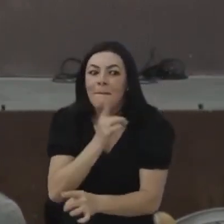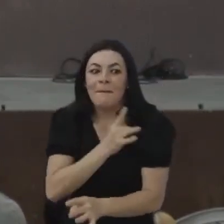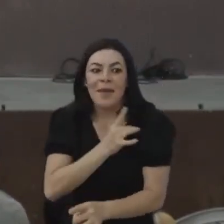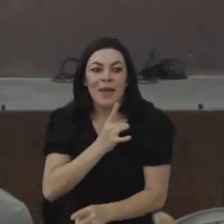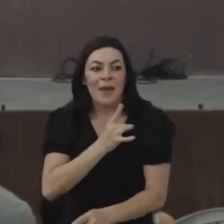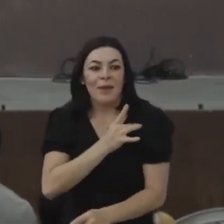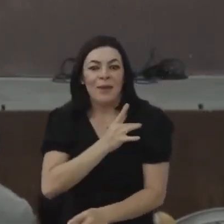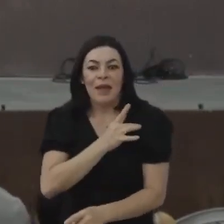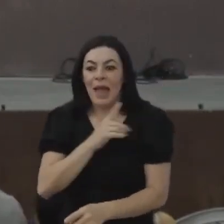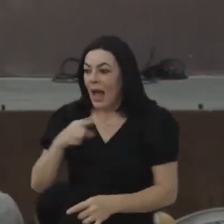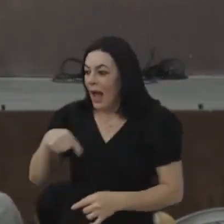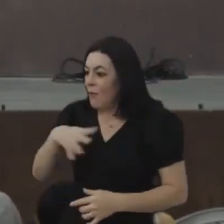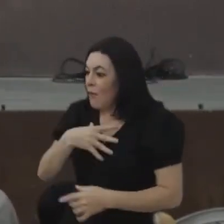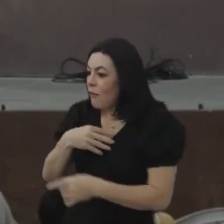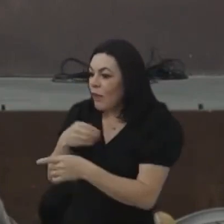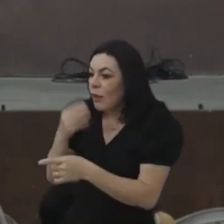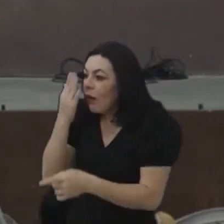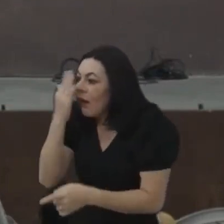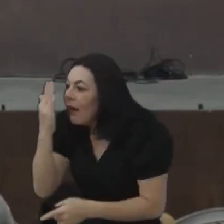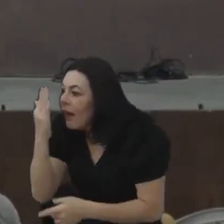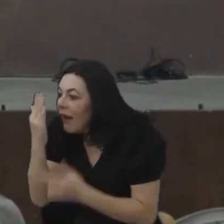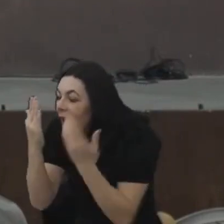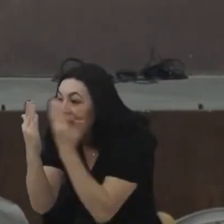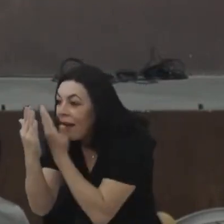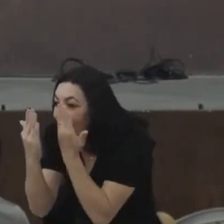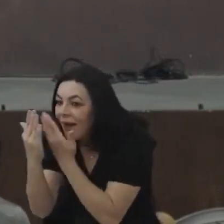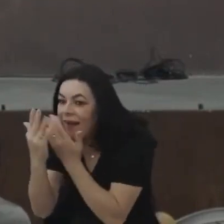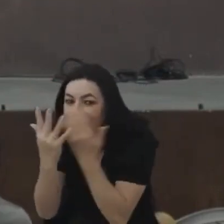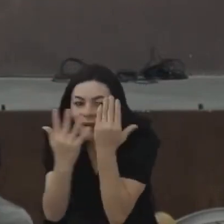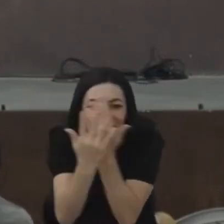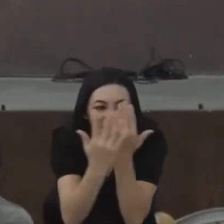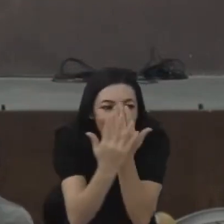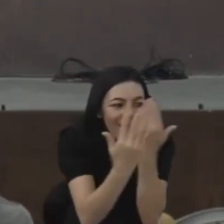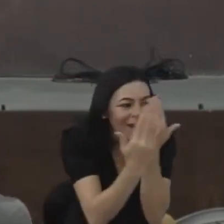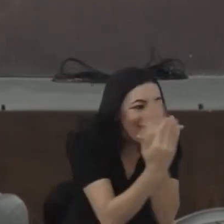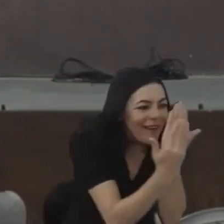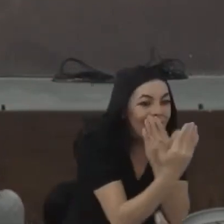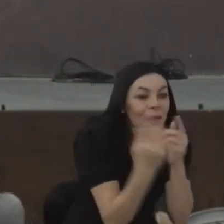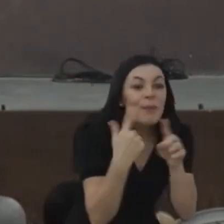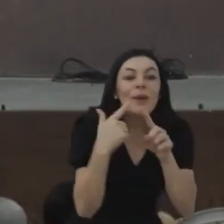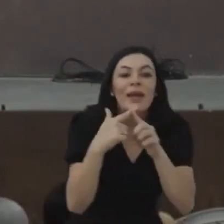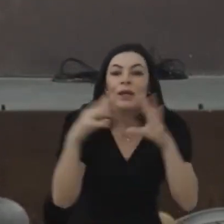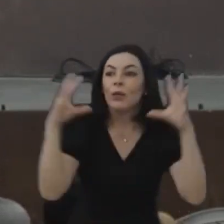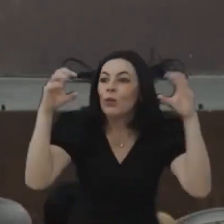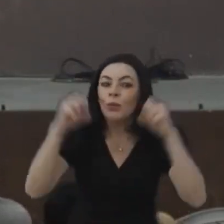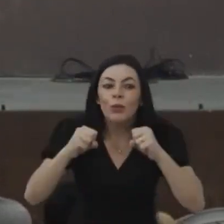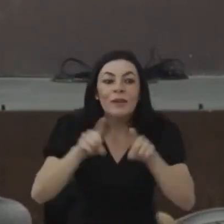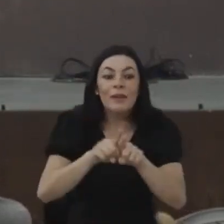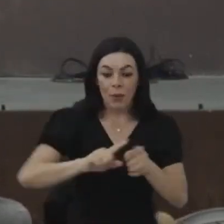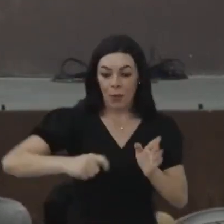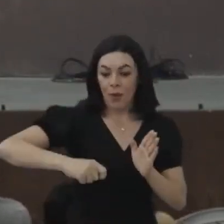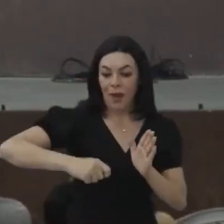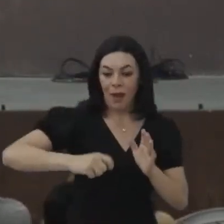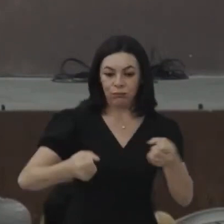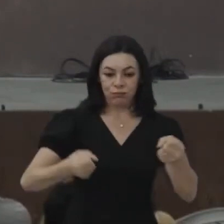Eles não conseguiam enxergar um palmo à frente do nariz, porque estava tudo desligado, inclusive o carro.